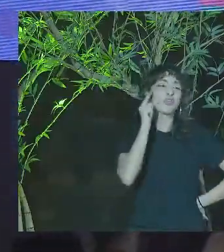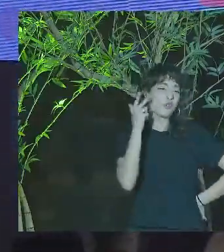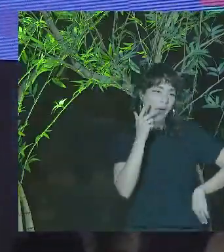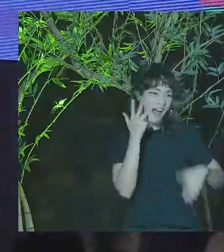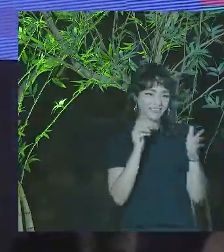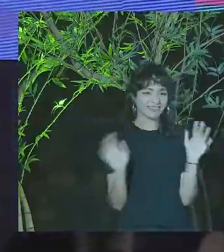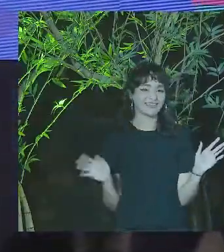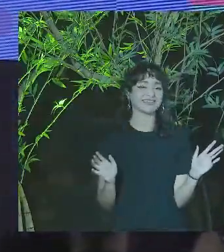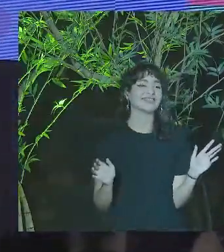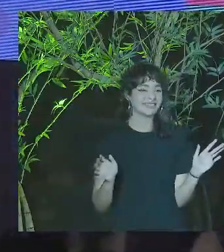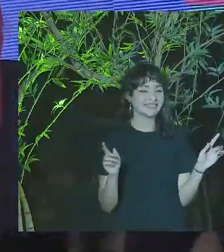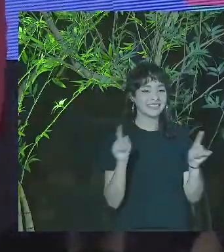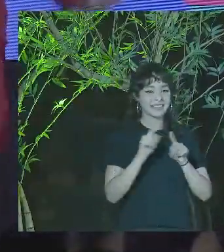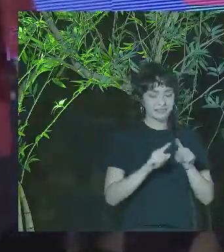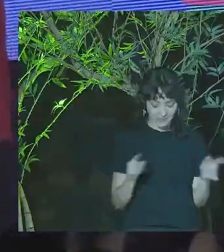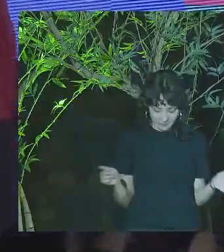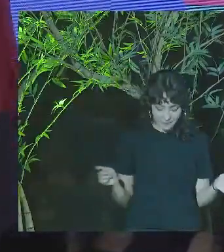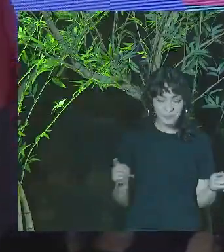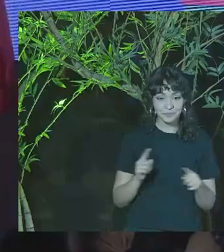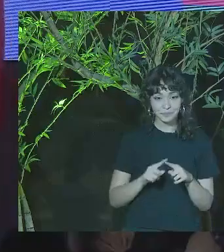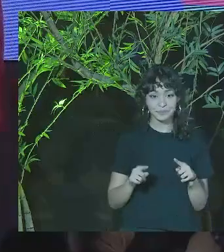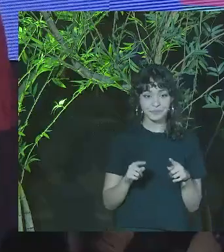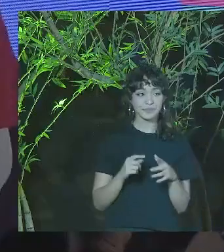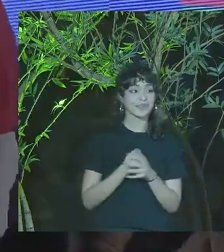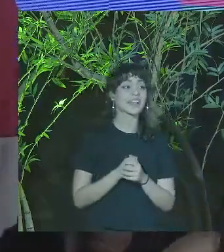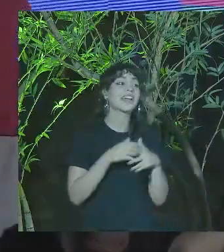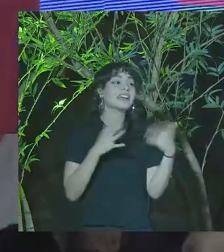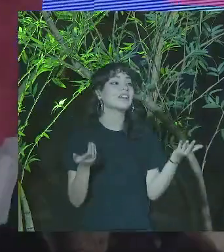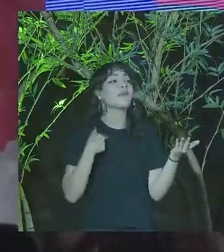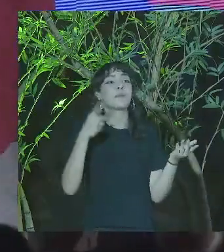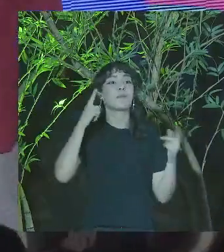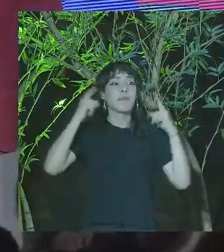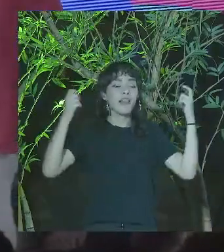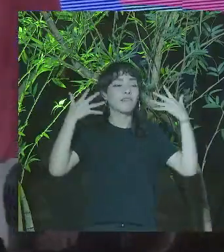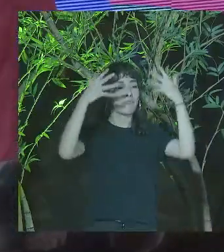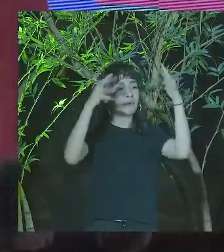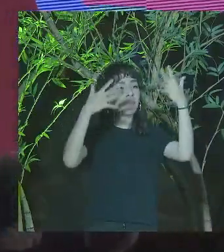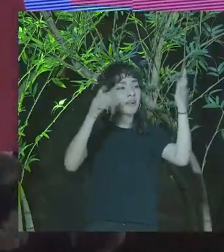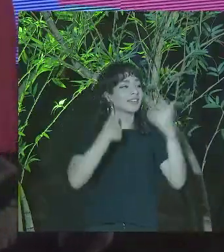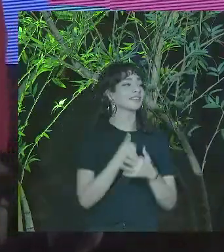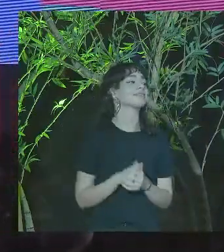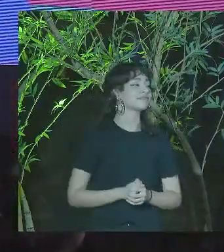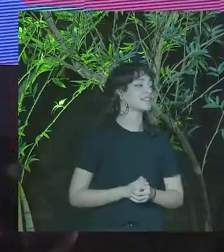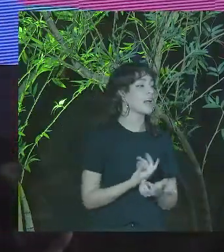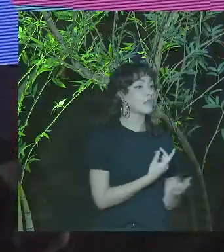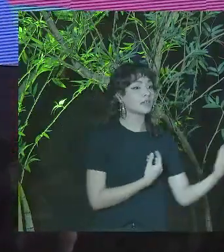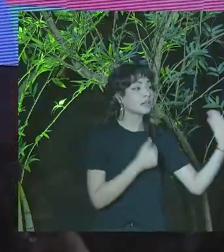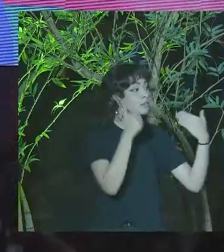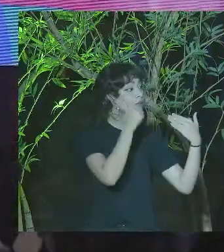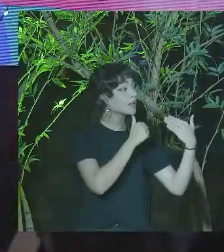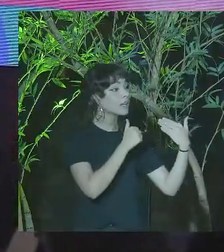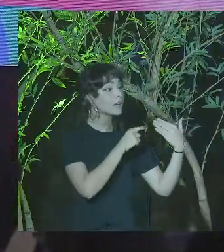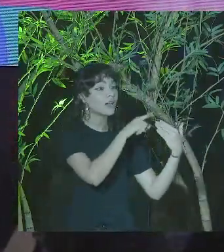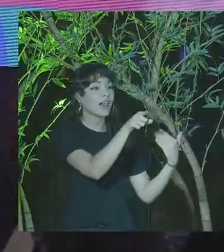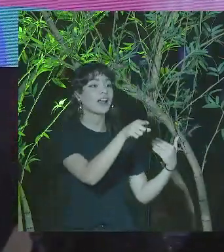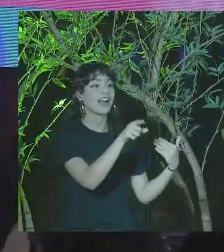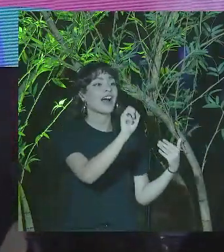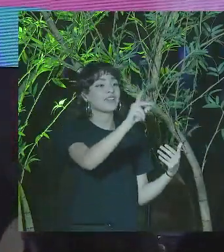Não, porque vocês fazem um barulho tão grande, fazer uma raça, e tu vai fazer o seguinte, tu está pensando que vai entrar no palco aí? Não,